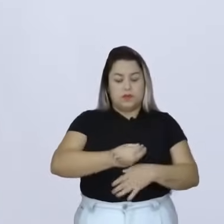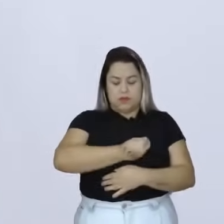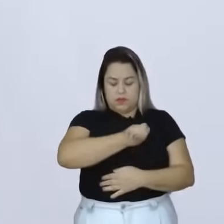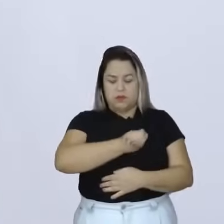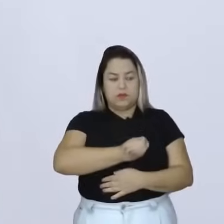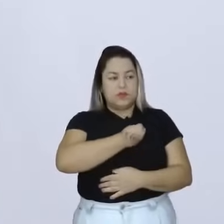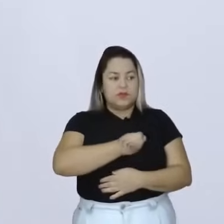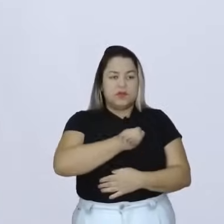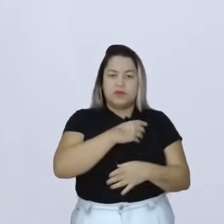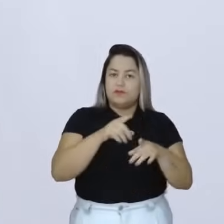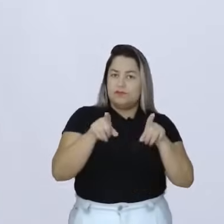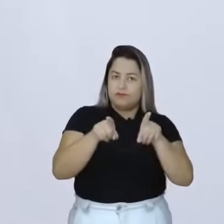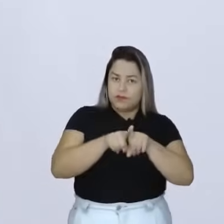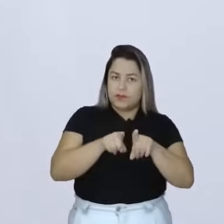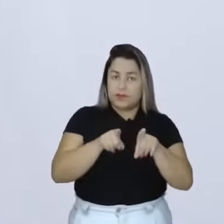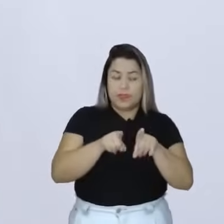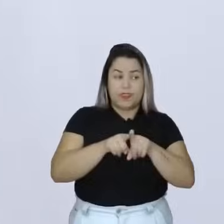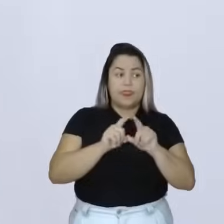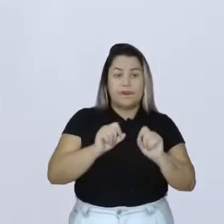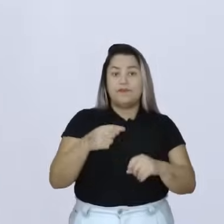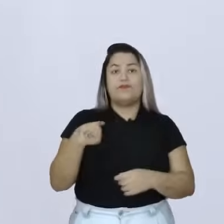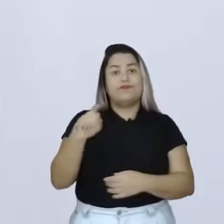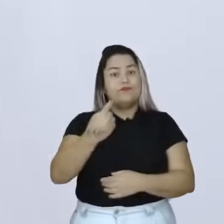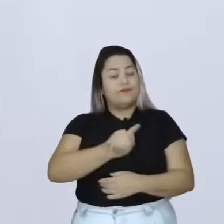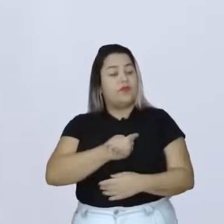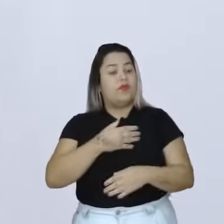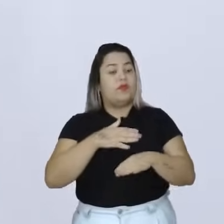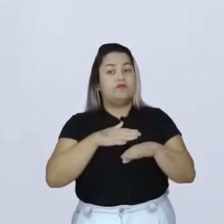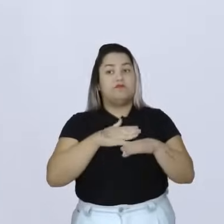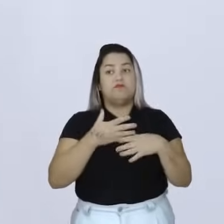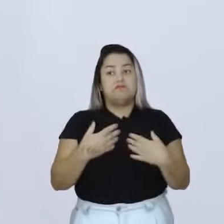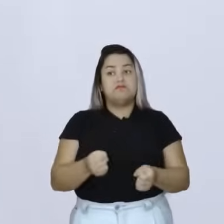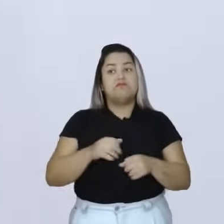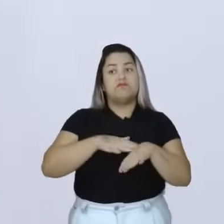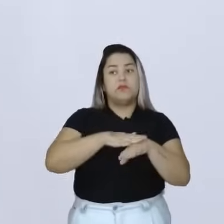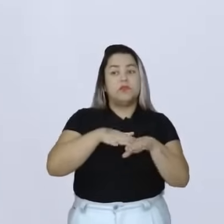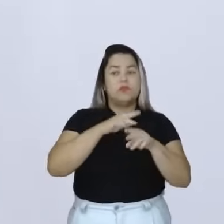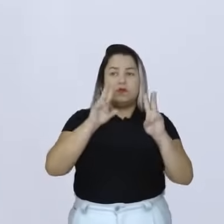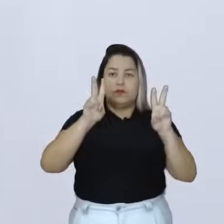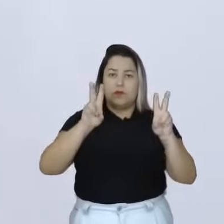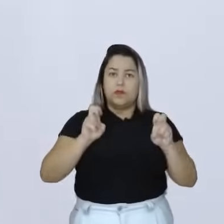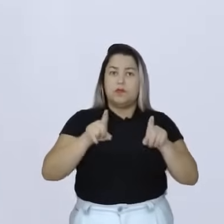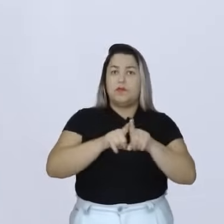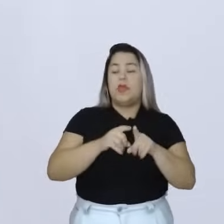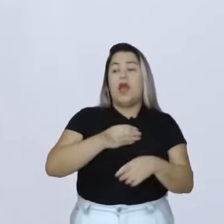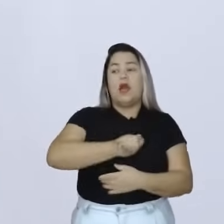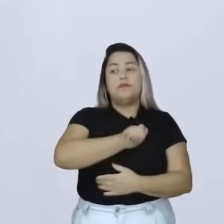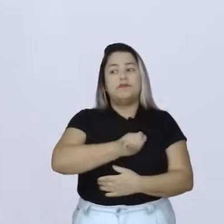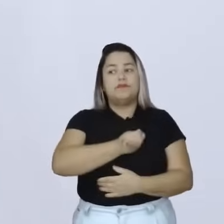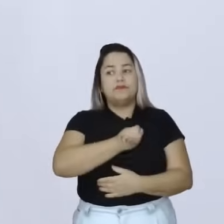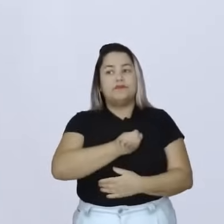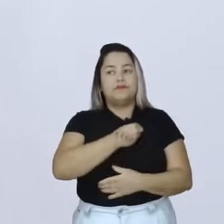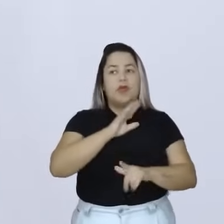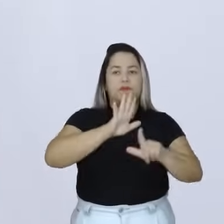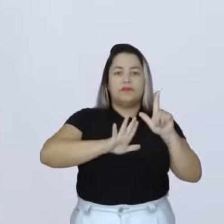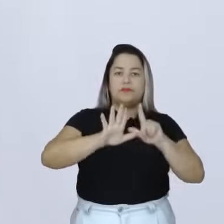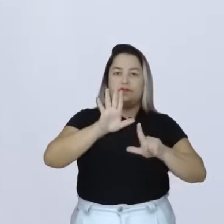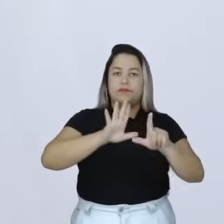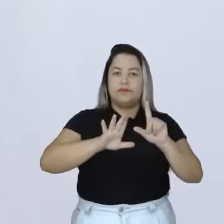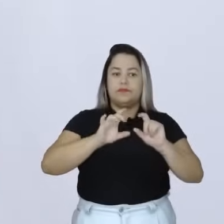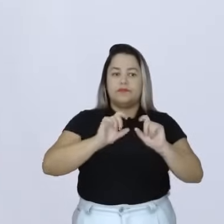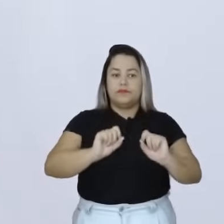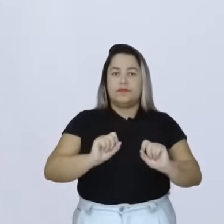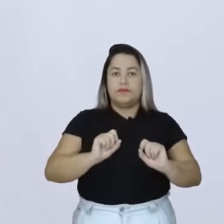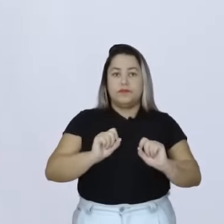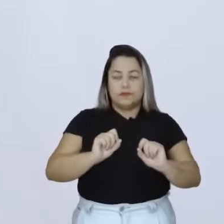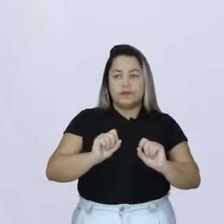foram extraordinárias, e nós vamos conversar ao longo desse programa sobre isso, e a participação na plataforma digital, que foi também uma